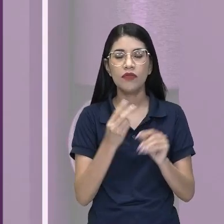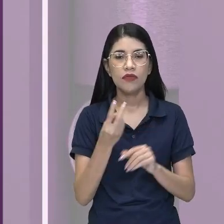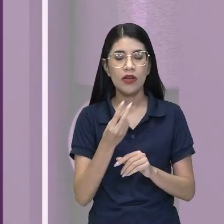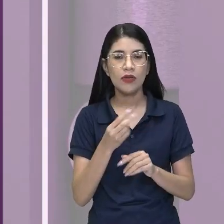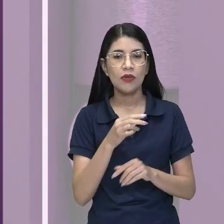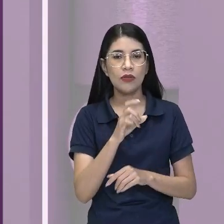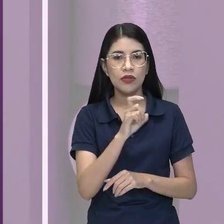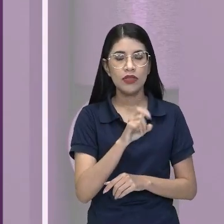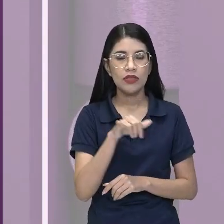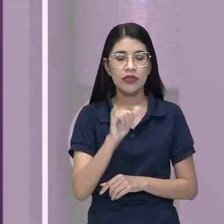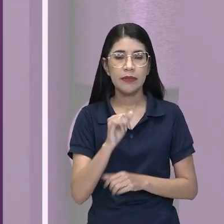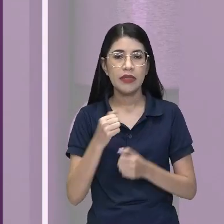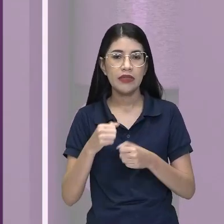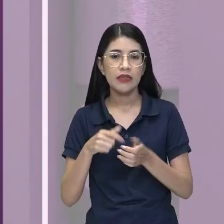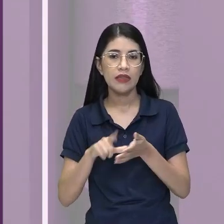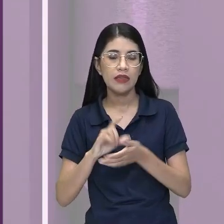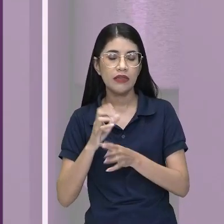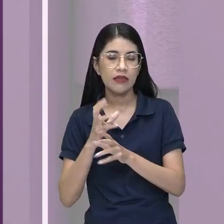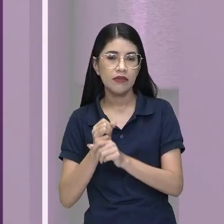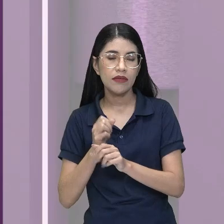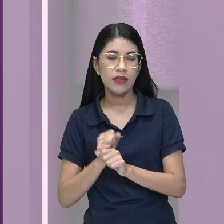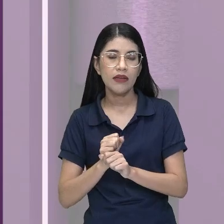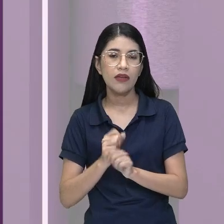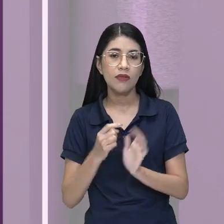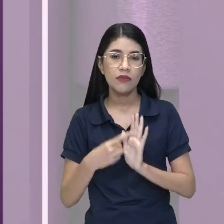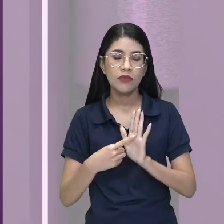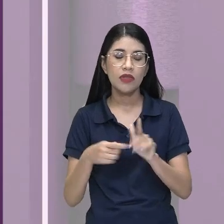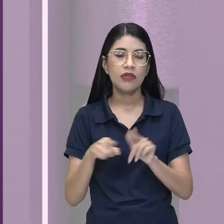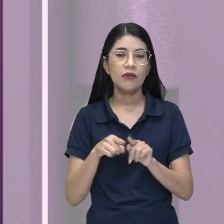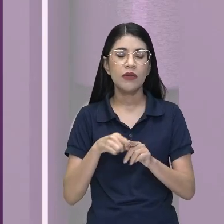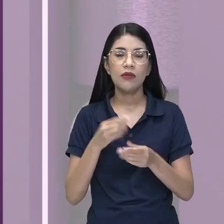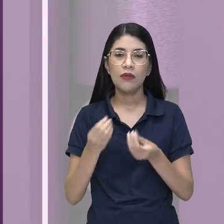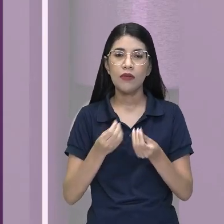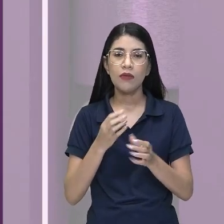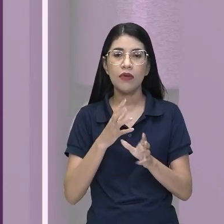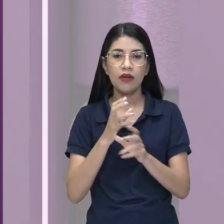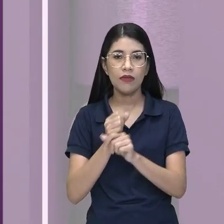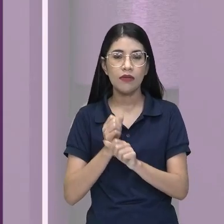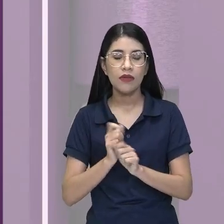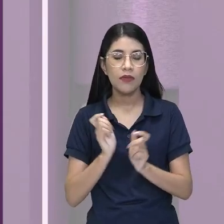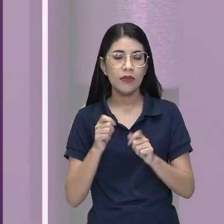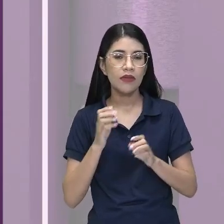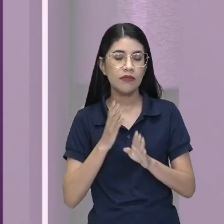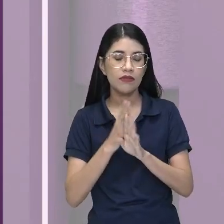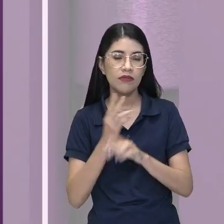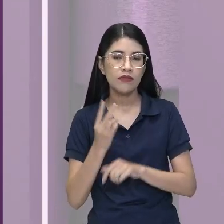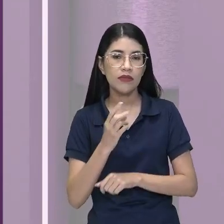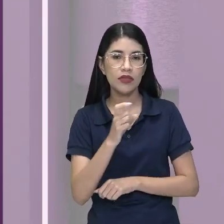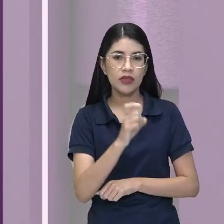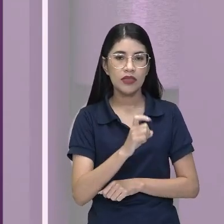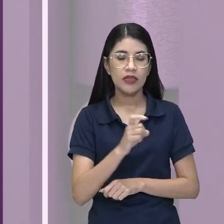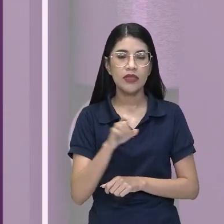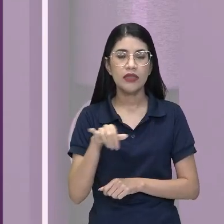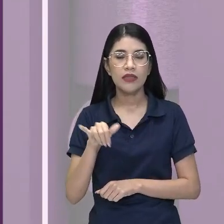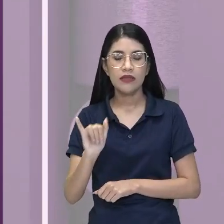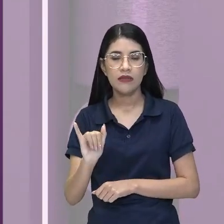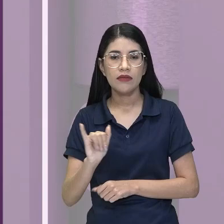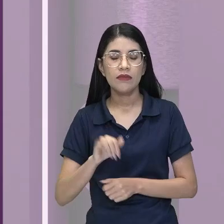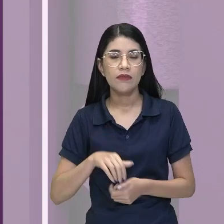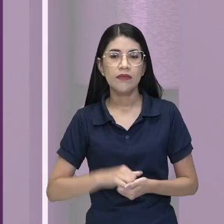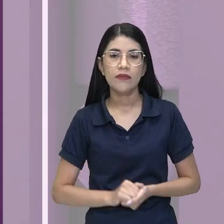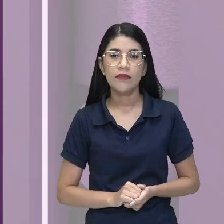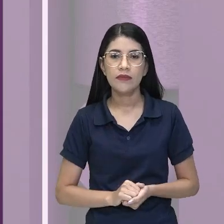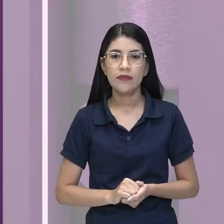para vocês agora há pouco, né, como que a gente faz esse cálculo para encontrar o valor de x, tá? O valor da coordenada x, o valor da coordenada